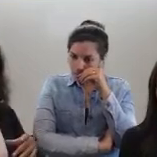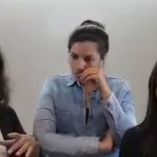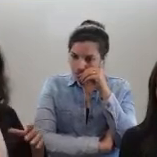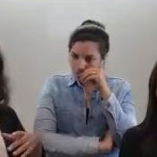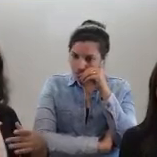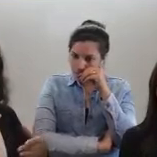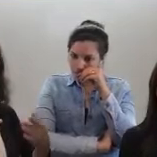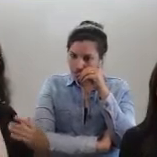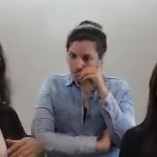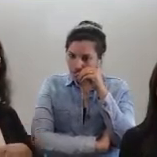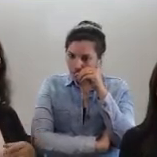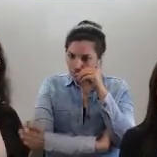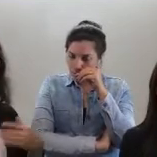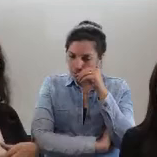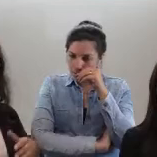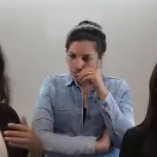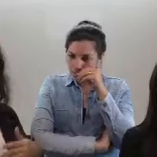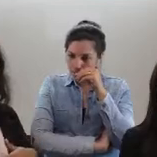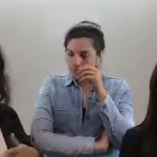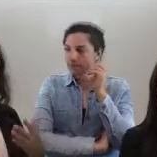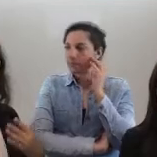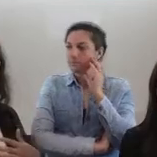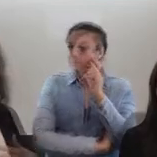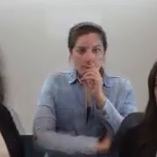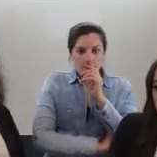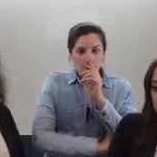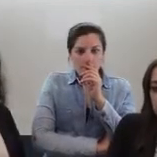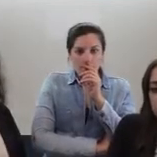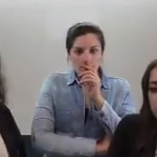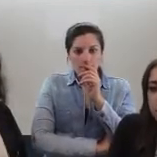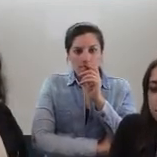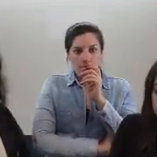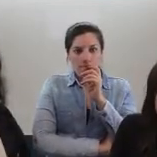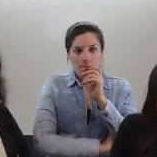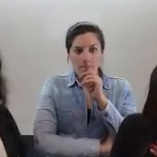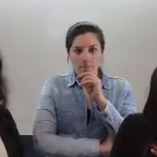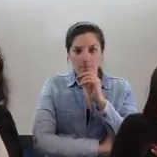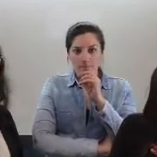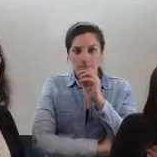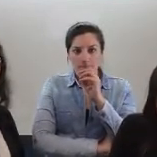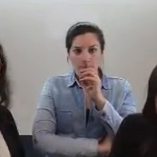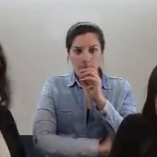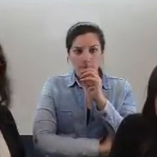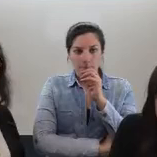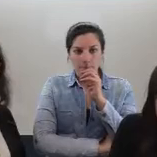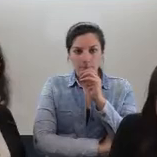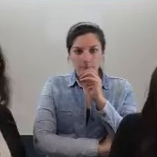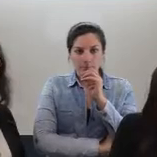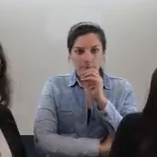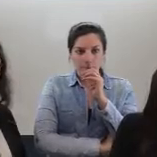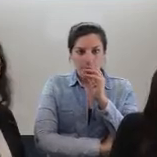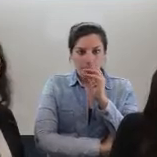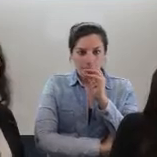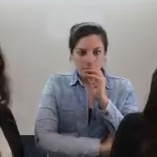que conversam entre si na hora de fazer um trabalho acadêmico. Outra situação que vocês podem também ter acesso ali,